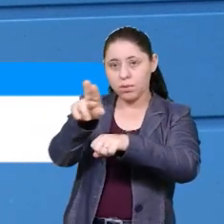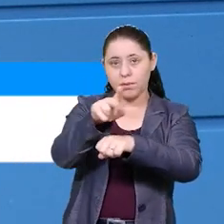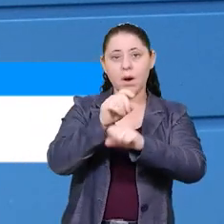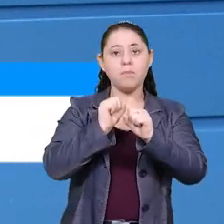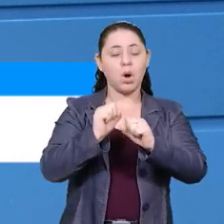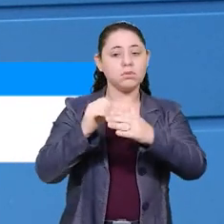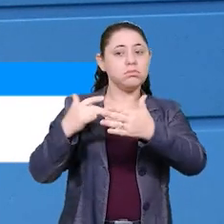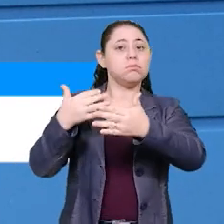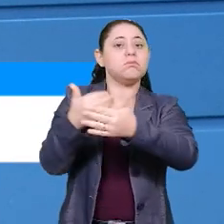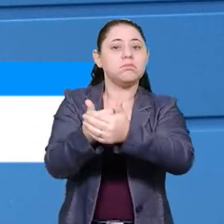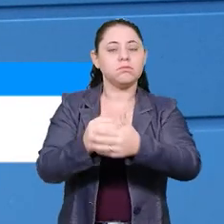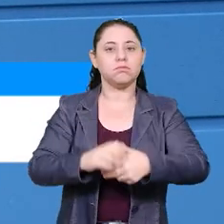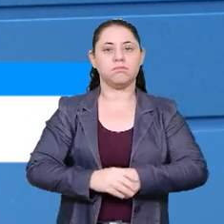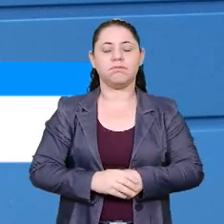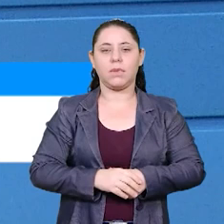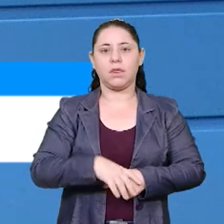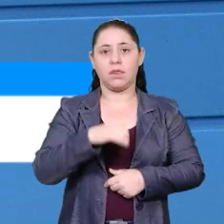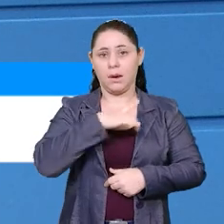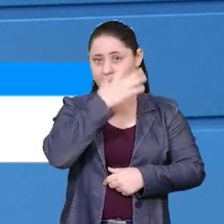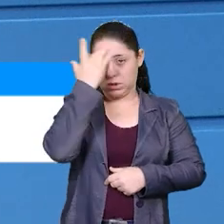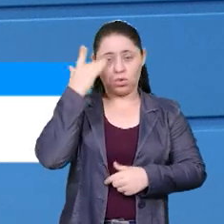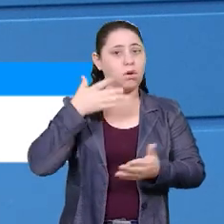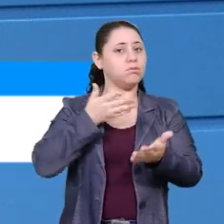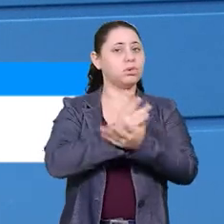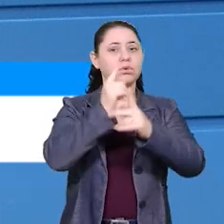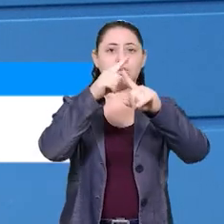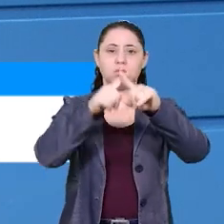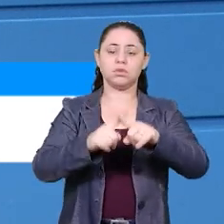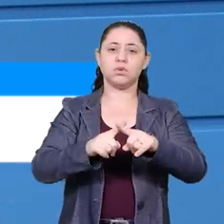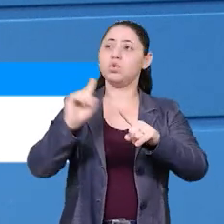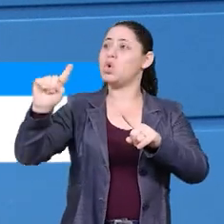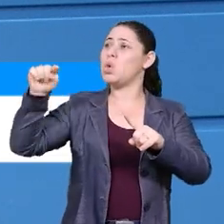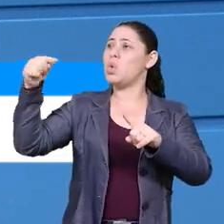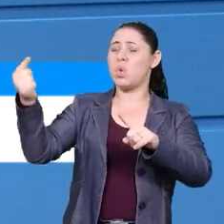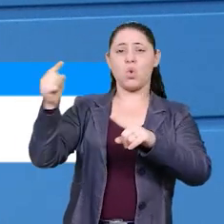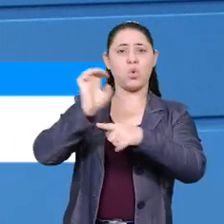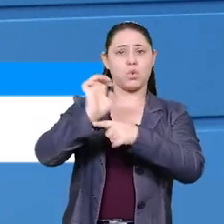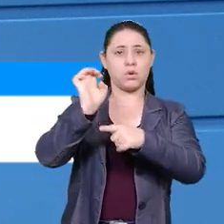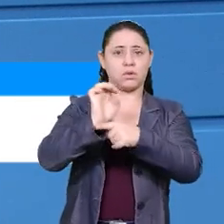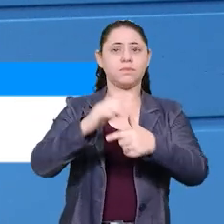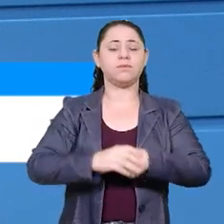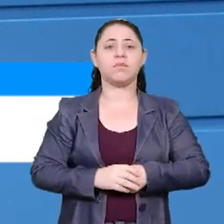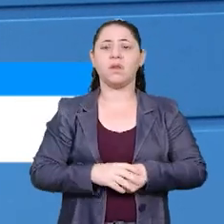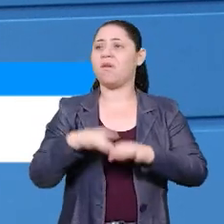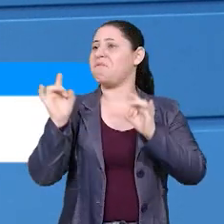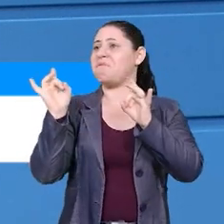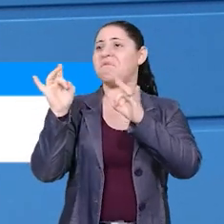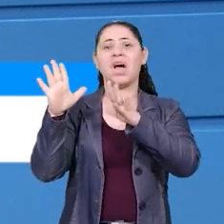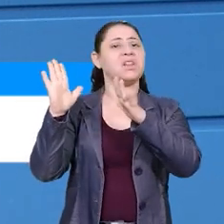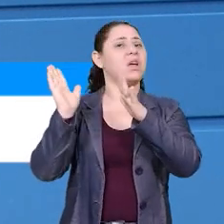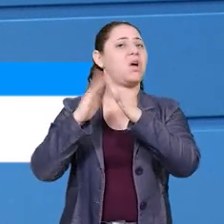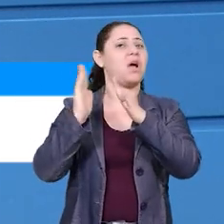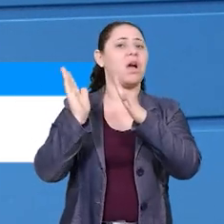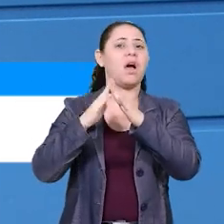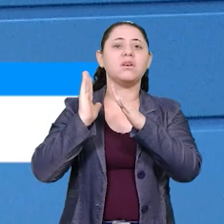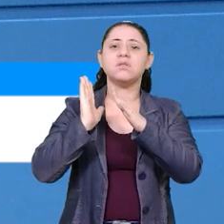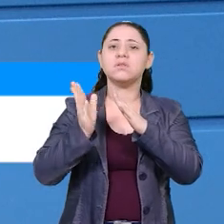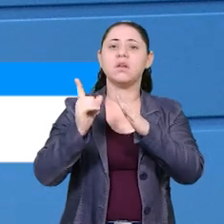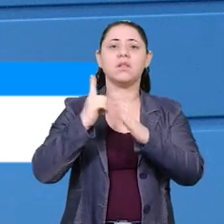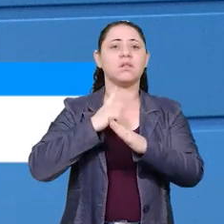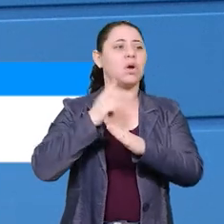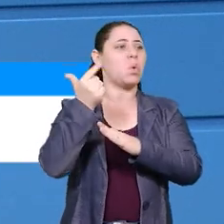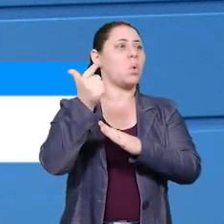possam ser realizadas nos próximos dias tem gente que passou no concurso e é de outro estado né vendeu